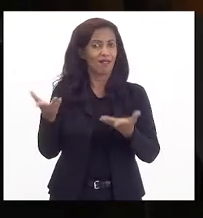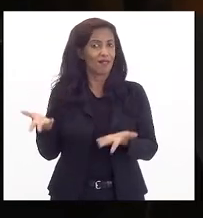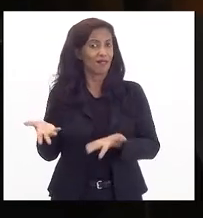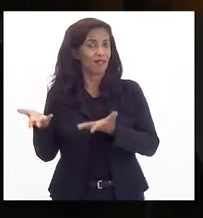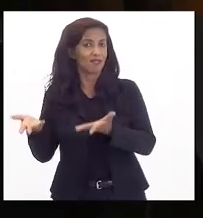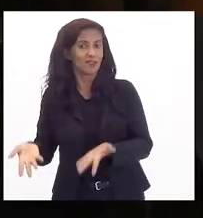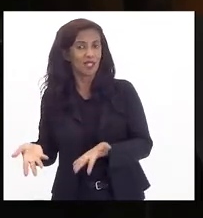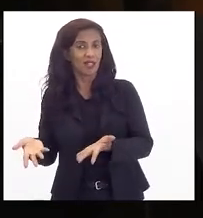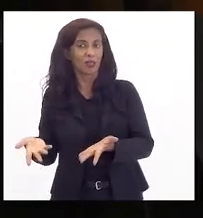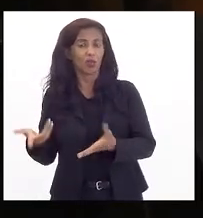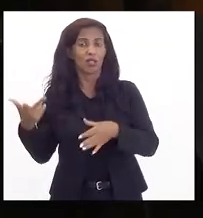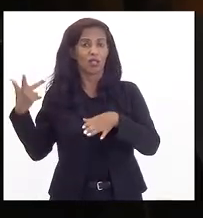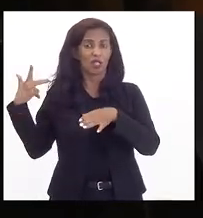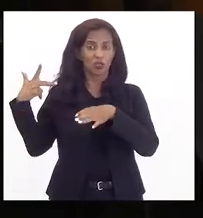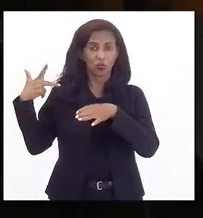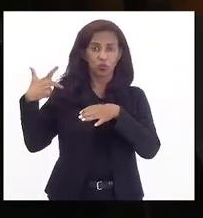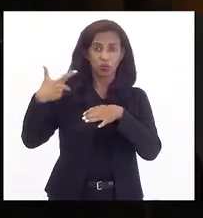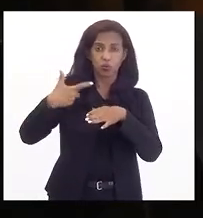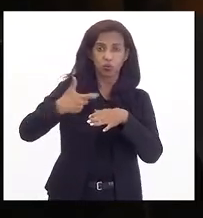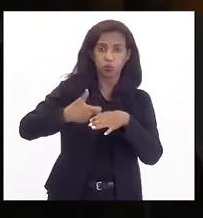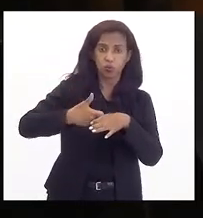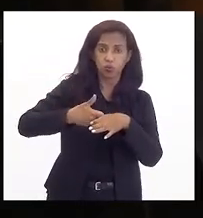eles reinjetam